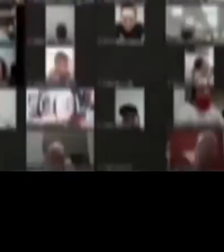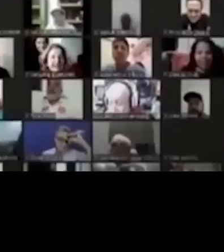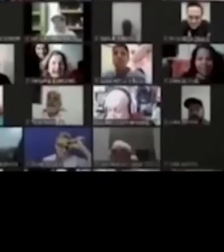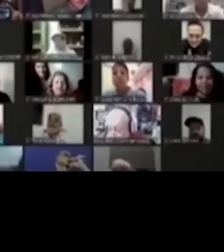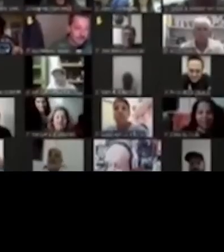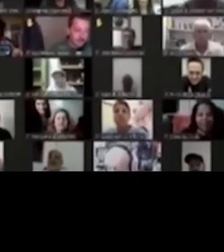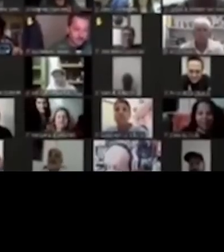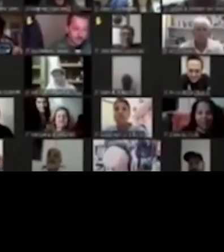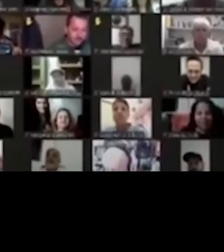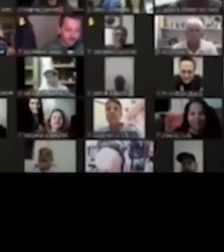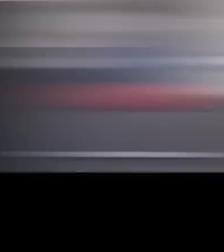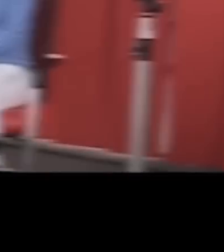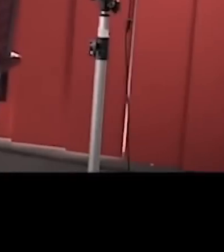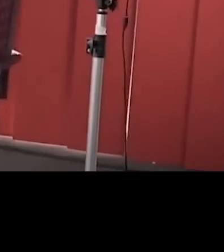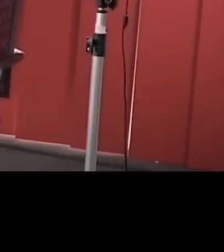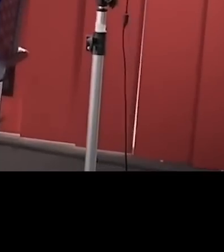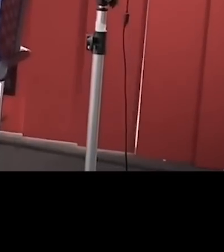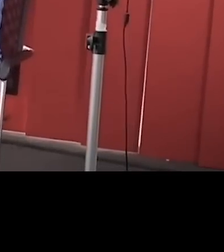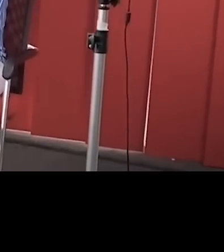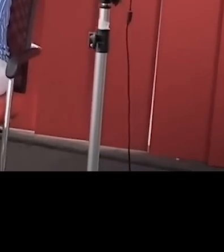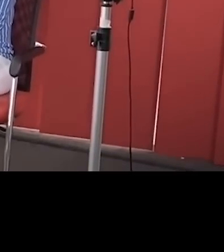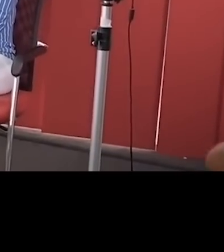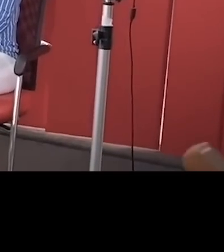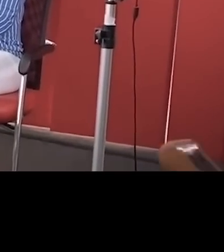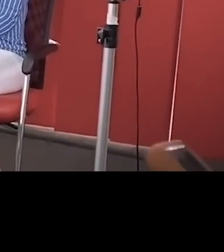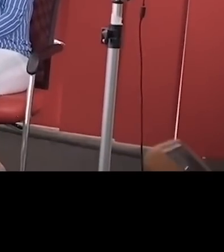Rede Povo de Comunicação do PT.